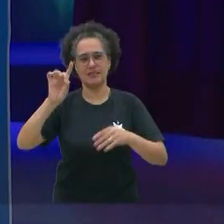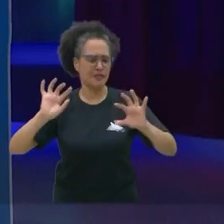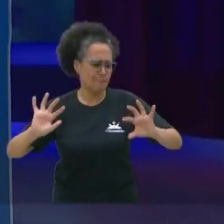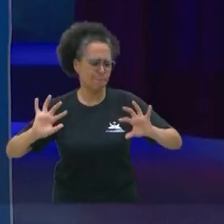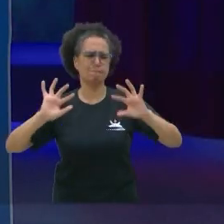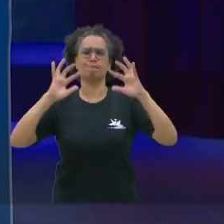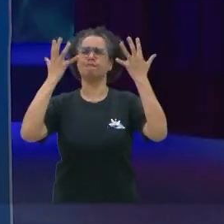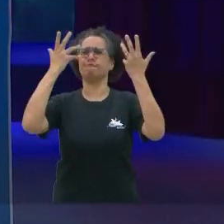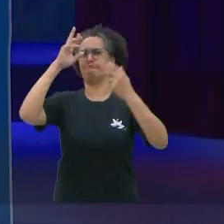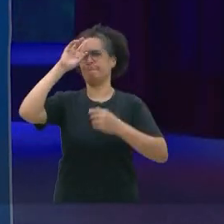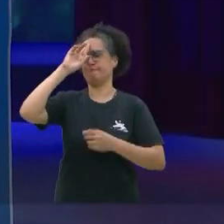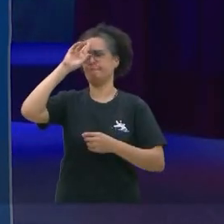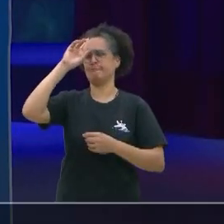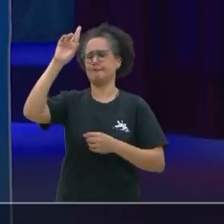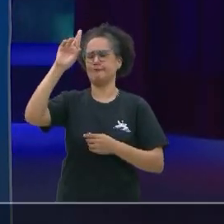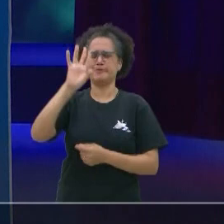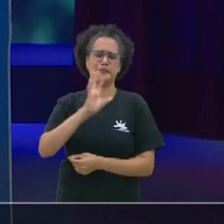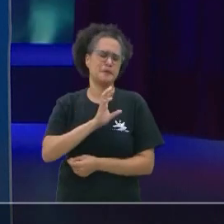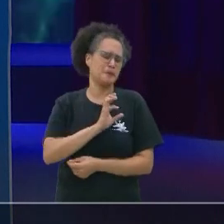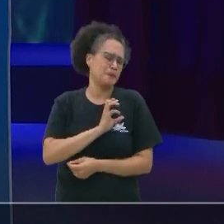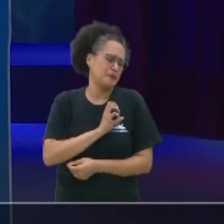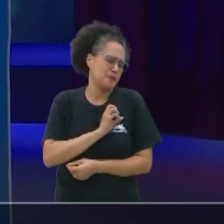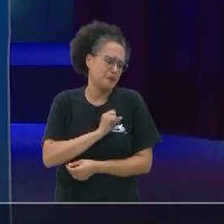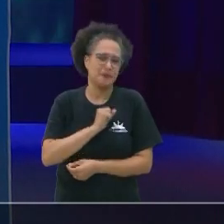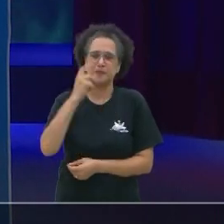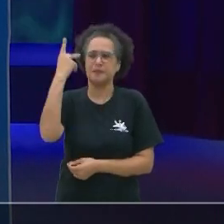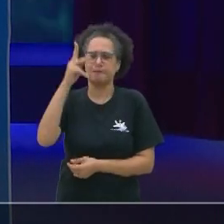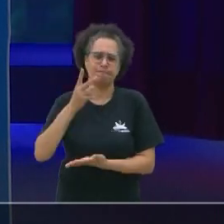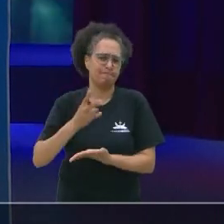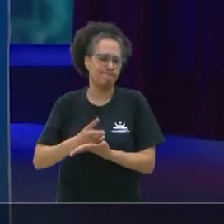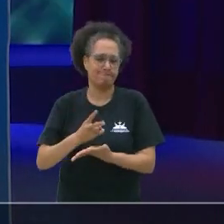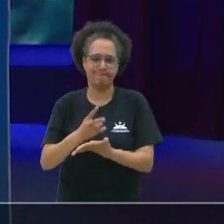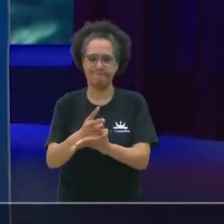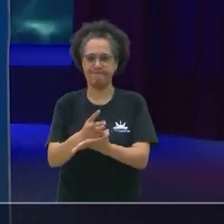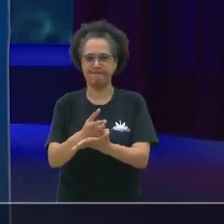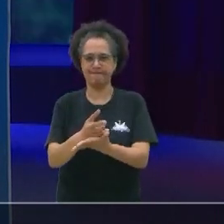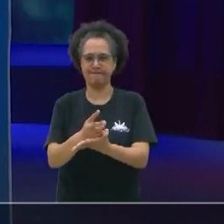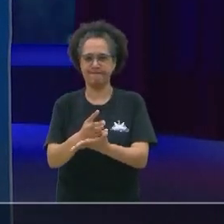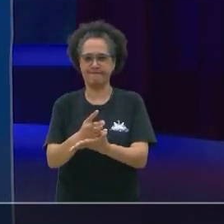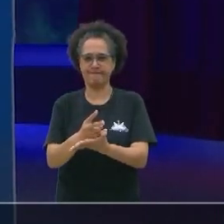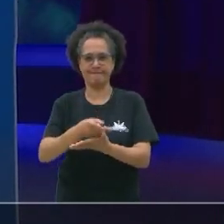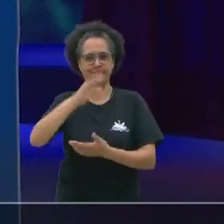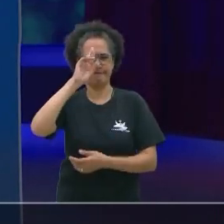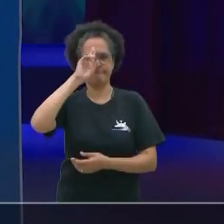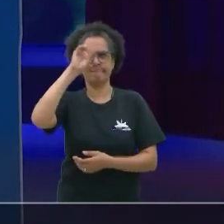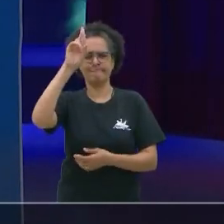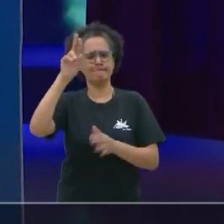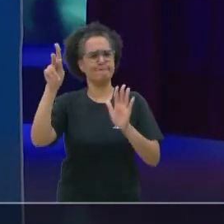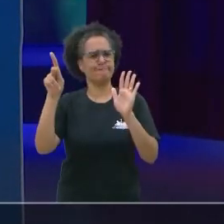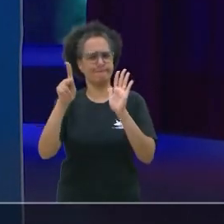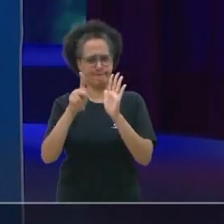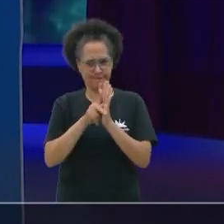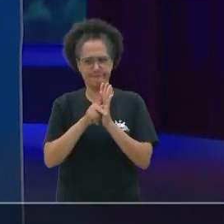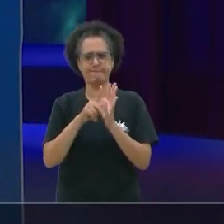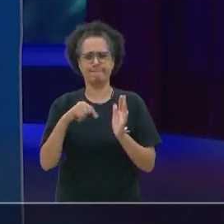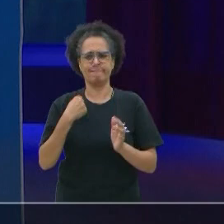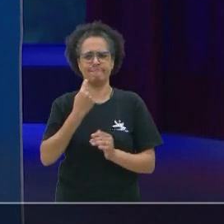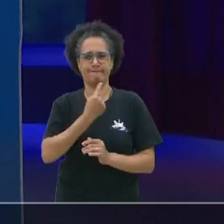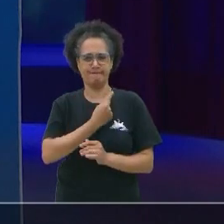celebrai-o, seu amor é para sempre, a Ele pertencemos.